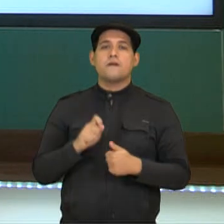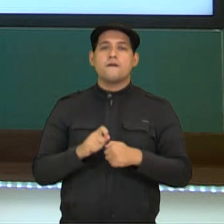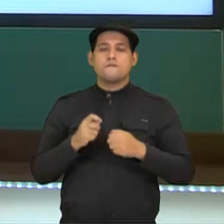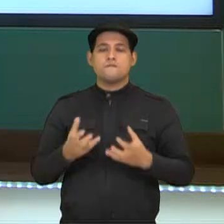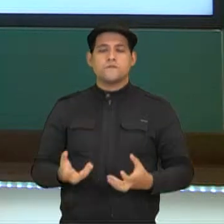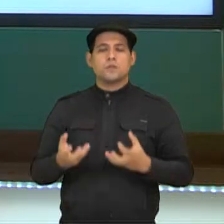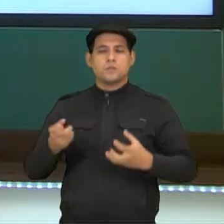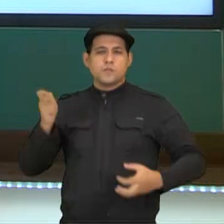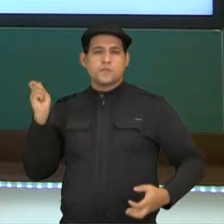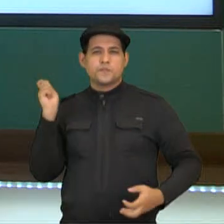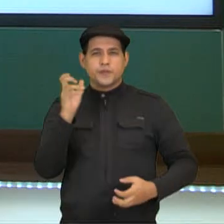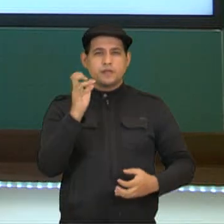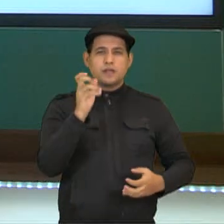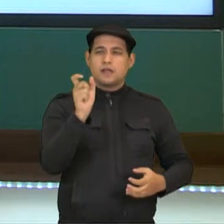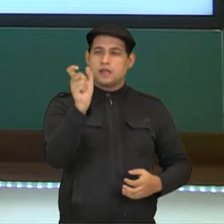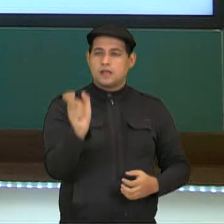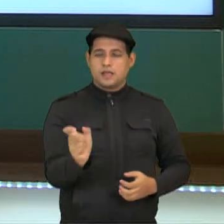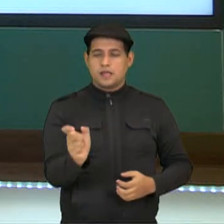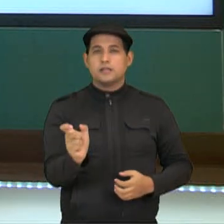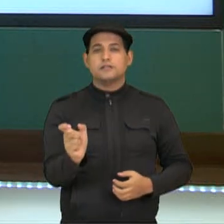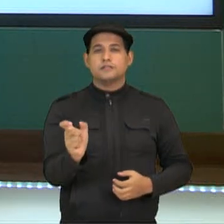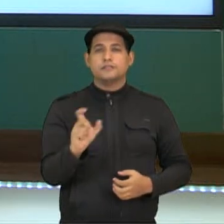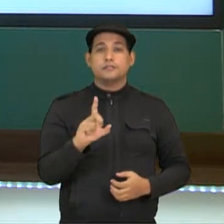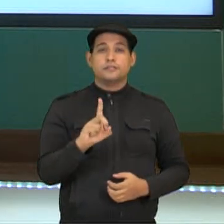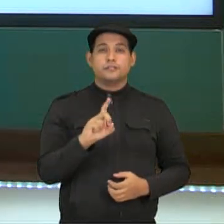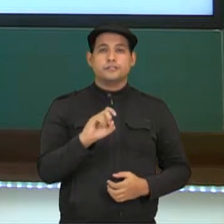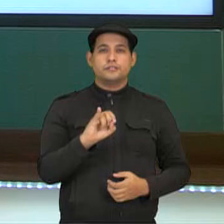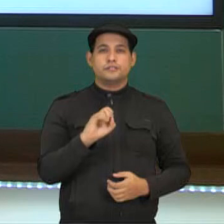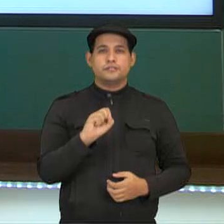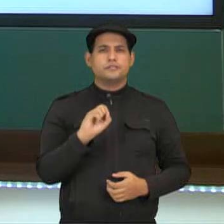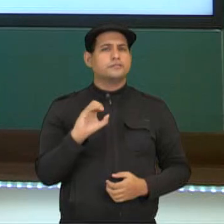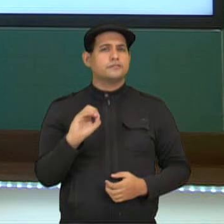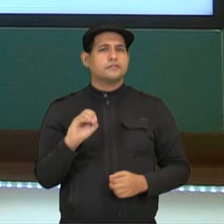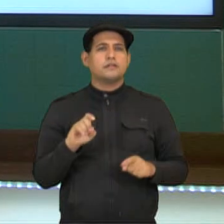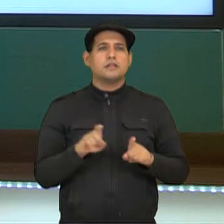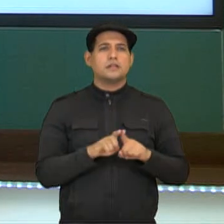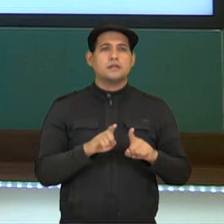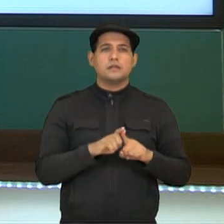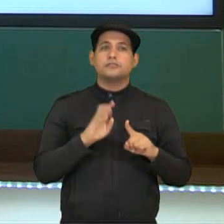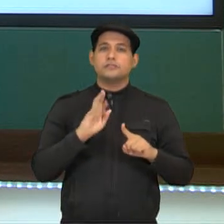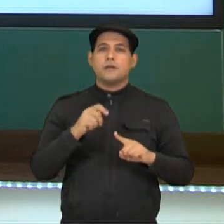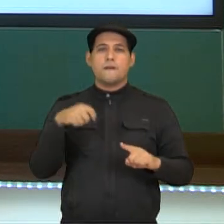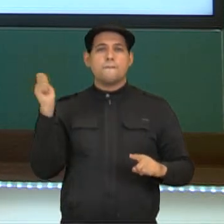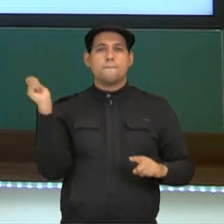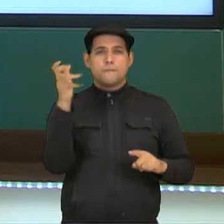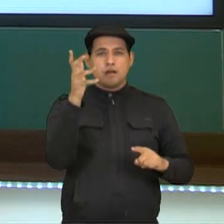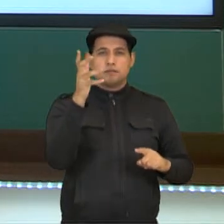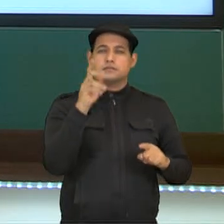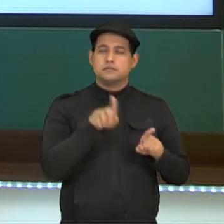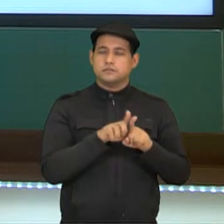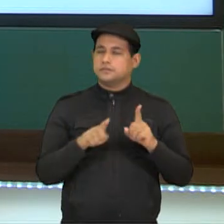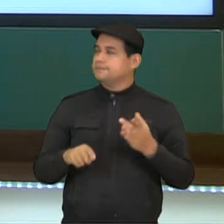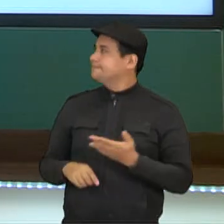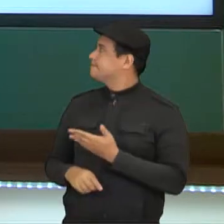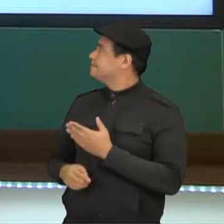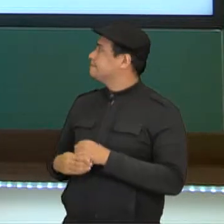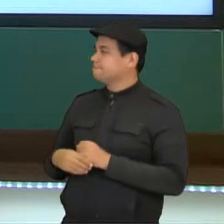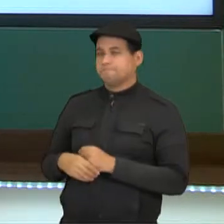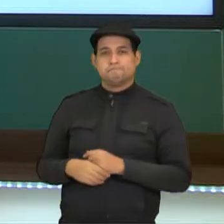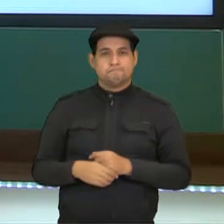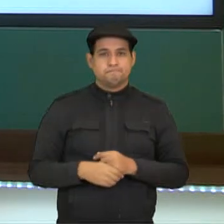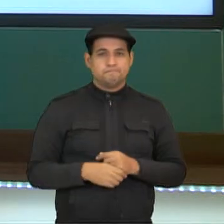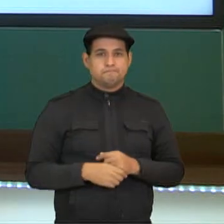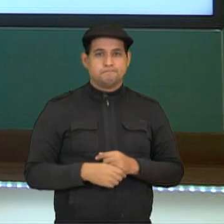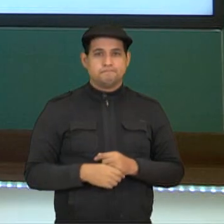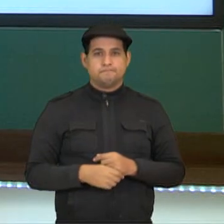peso. Então, característico aqui o disco na mão dele e aqui o peso saindo aqui já também da mão desse atleta brasileiro.